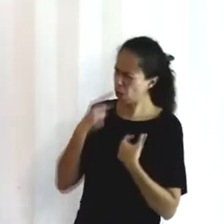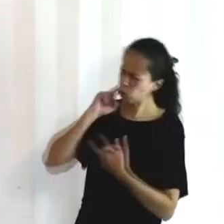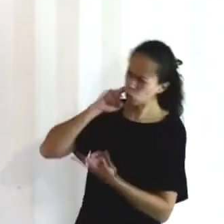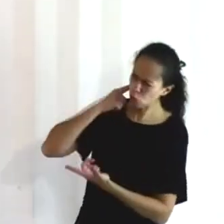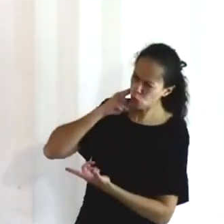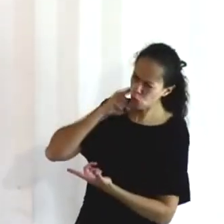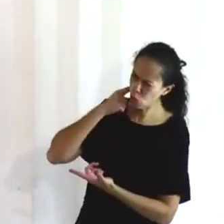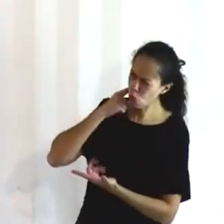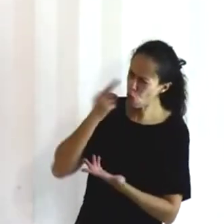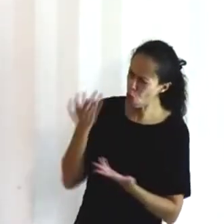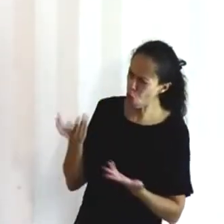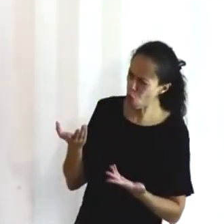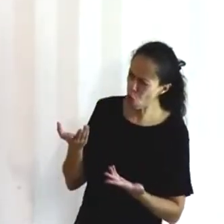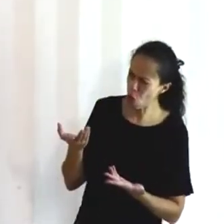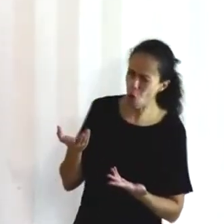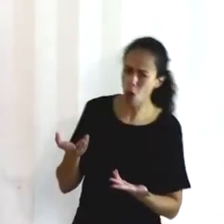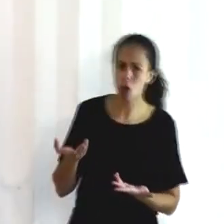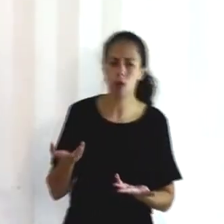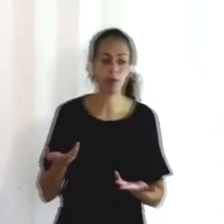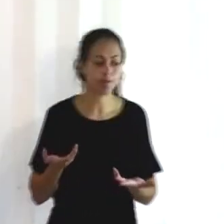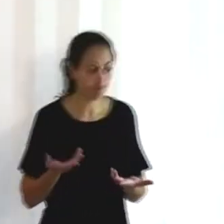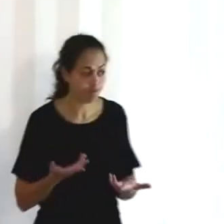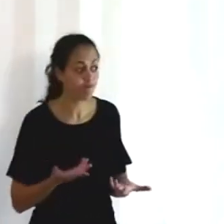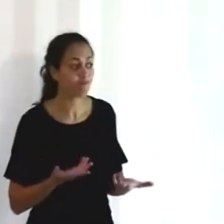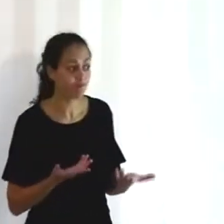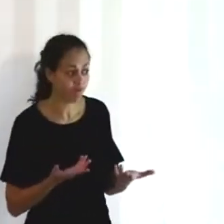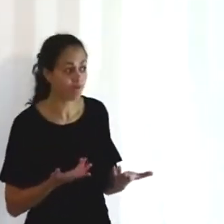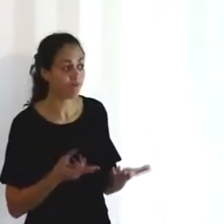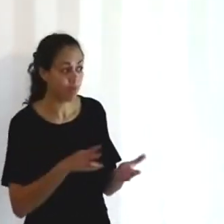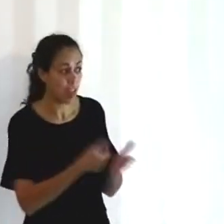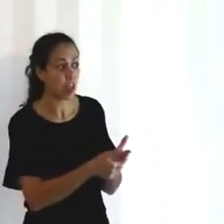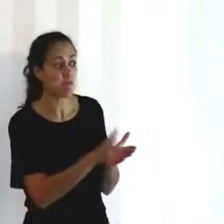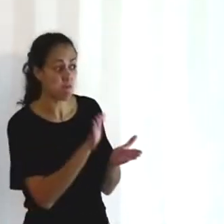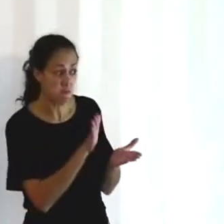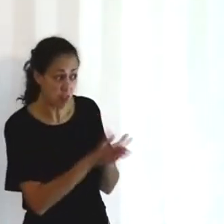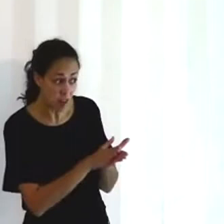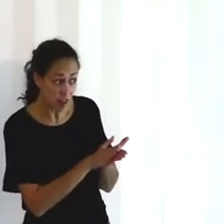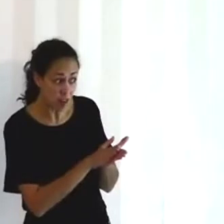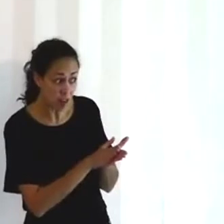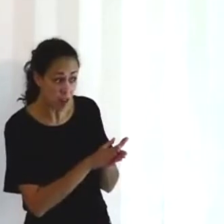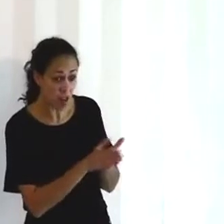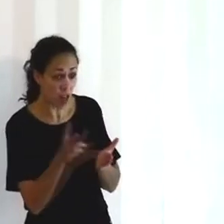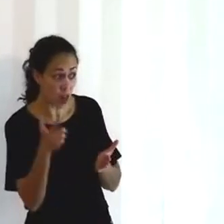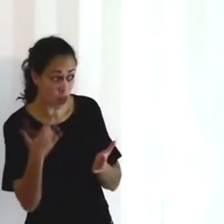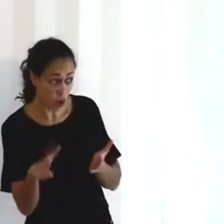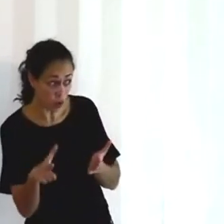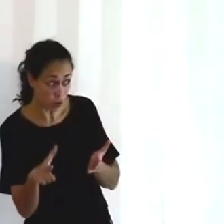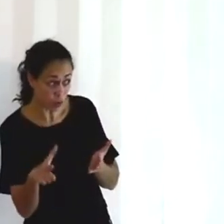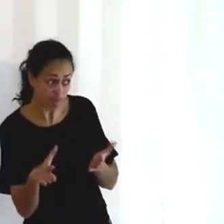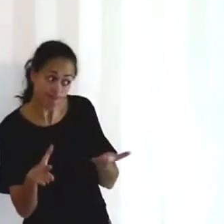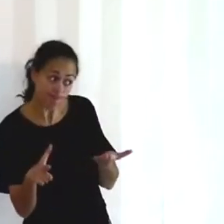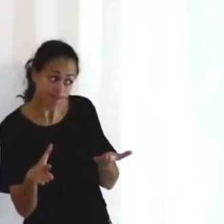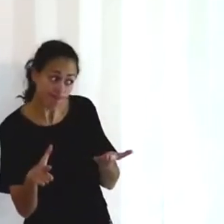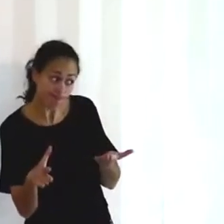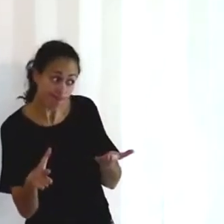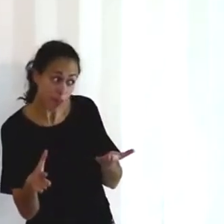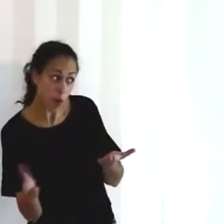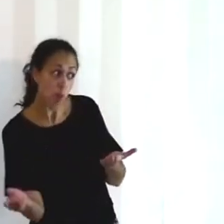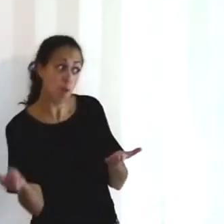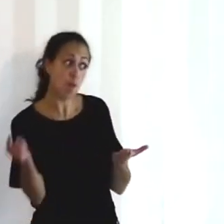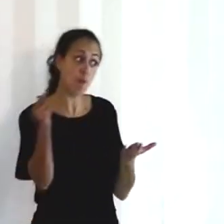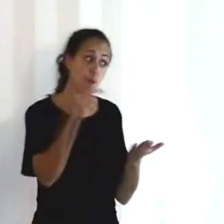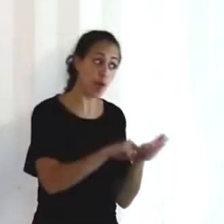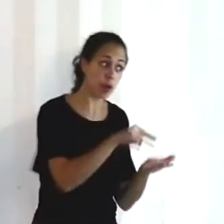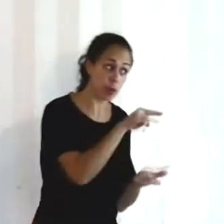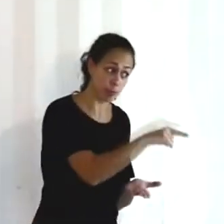a gente quer jogar nos outros, a vingança que a gente quer se vingar dos outros, de certa forma, tudo isso fica em nós.